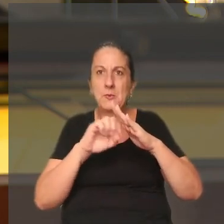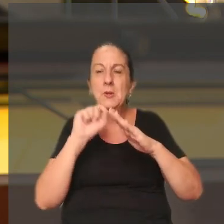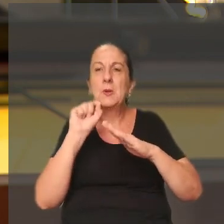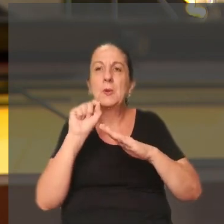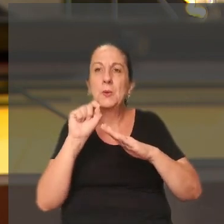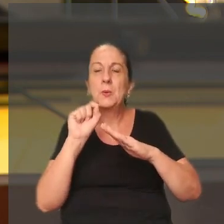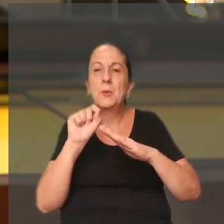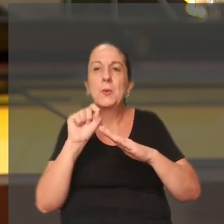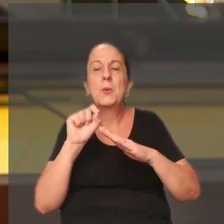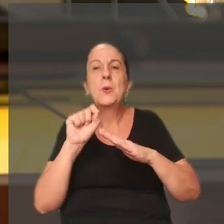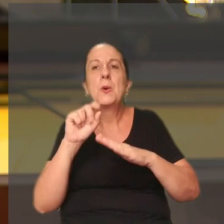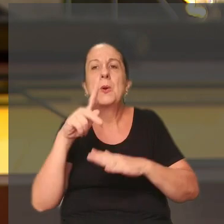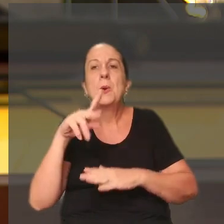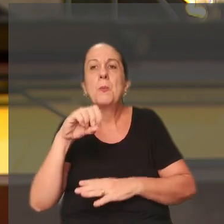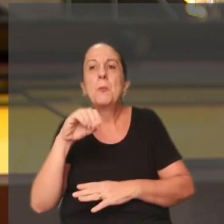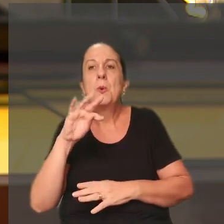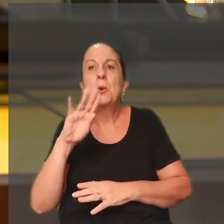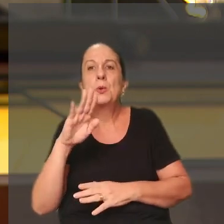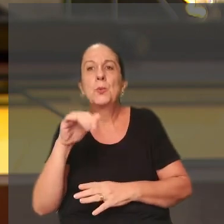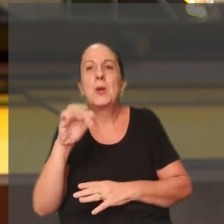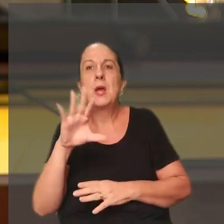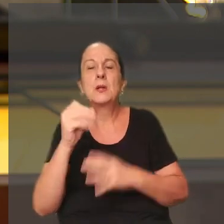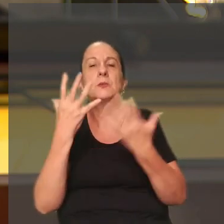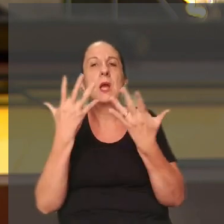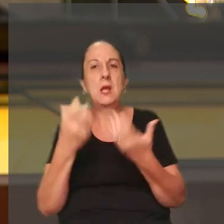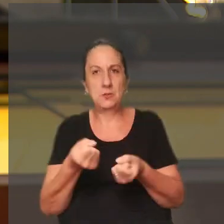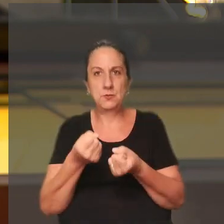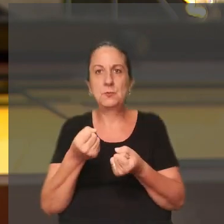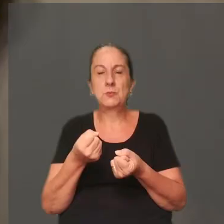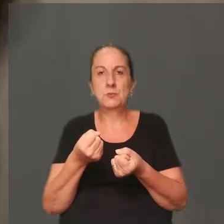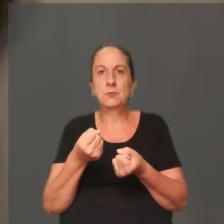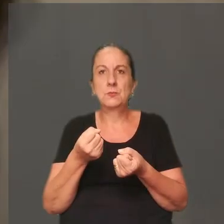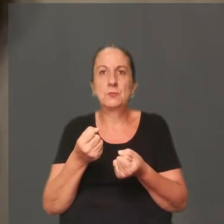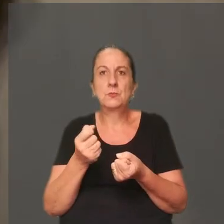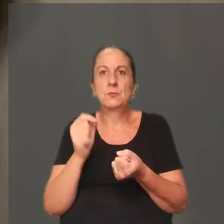são os operadores portuários admitir